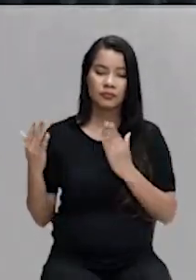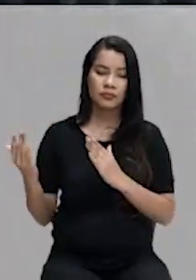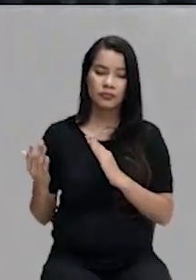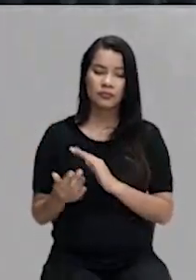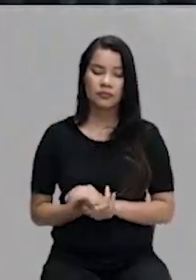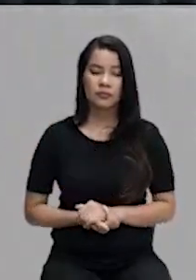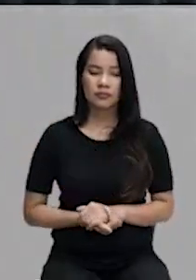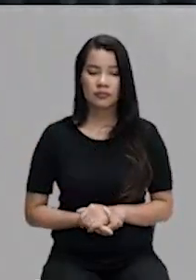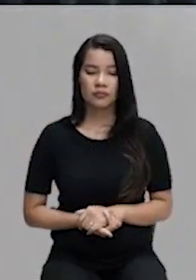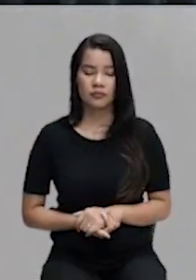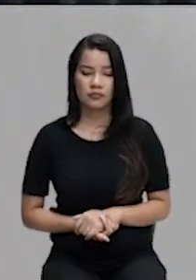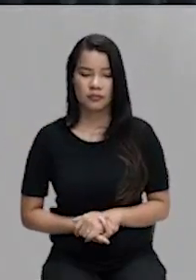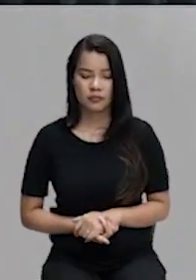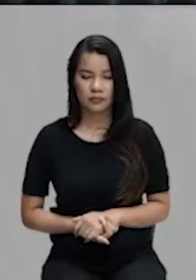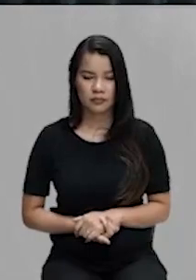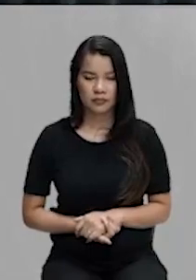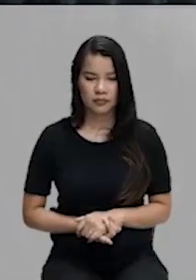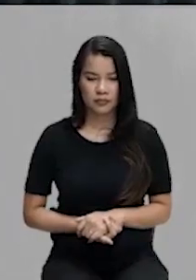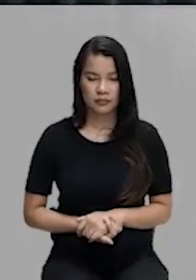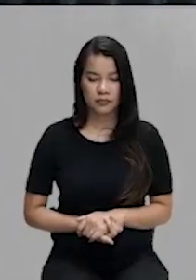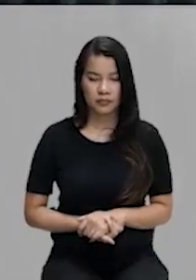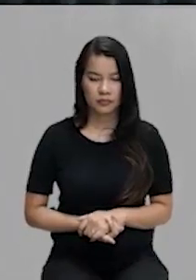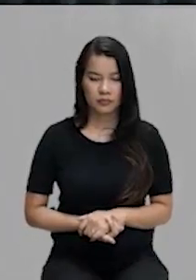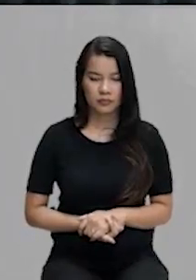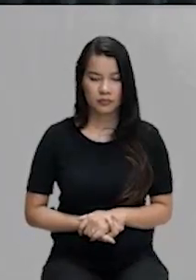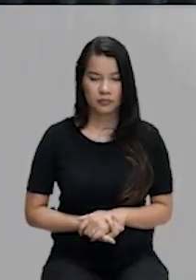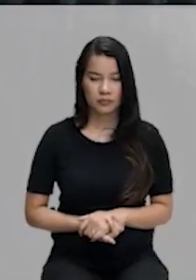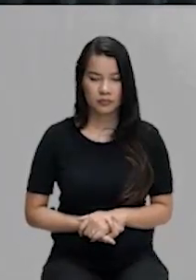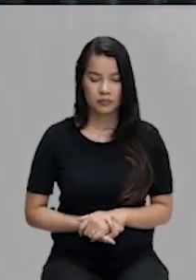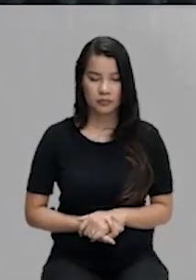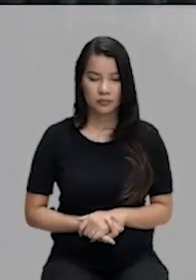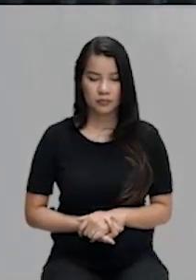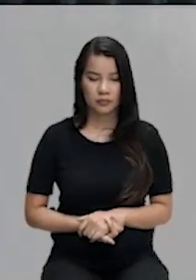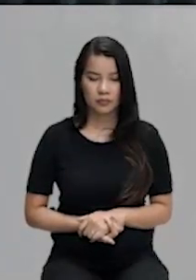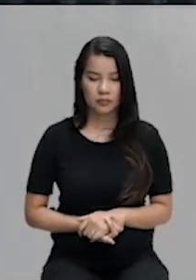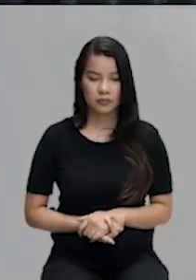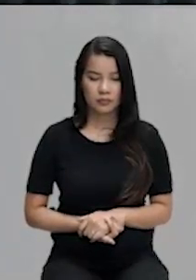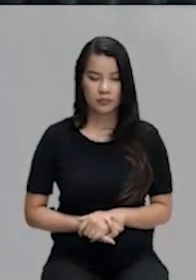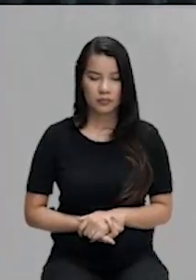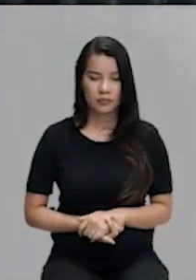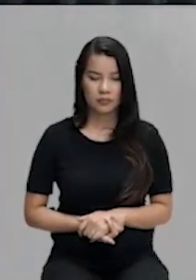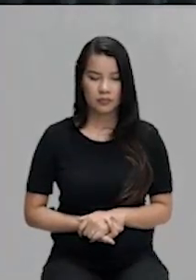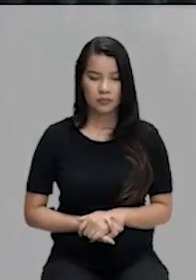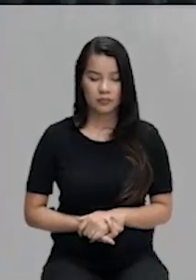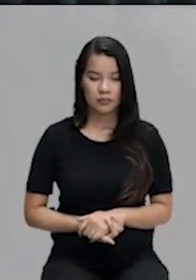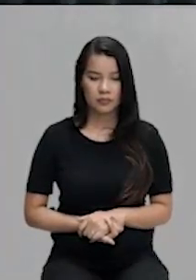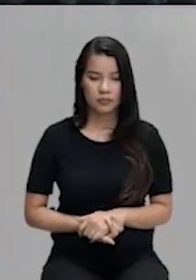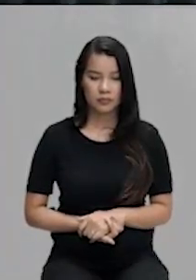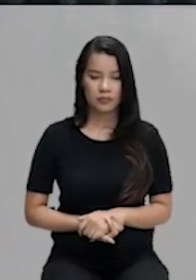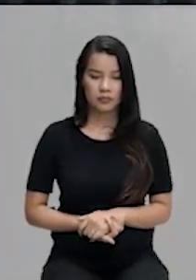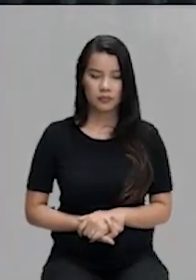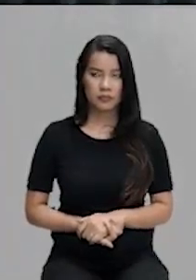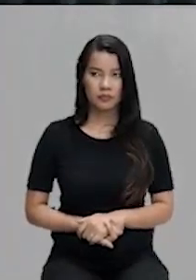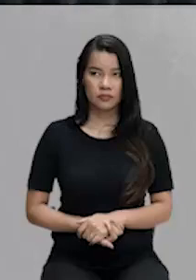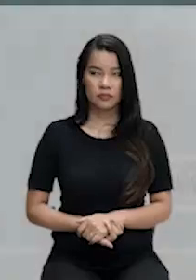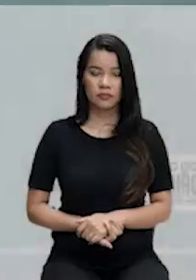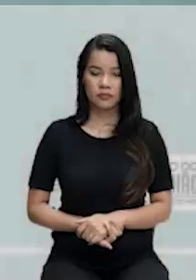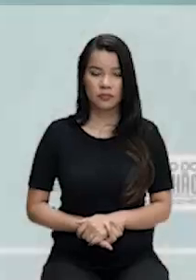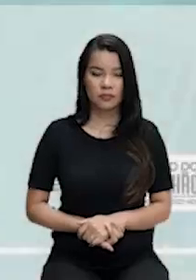exercícios. Leia essa charge, é uma questão de Enem. Na verdade, uma crítica. Charge tem como característica